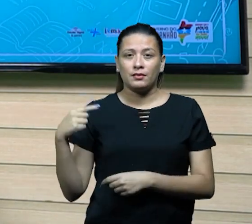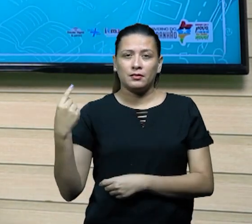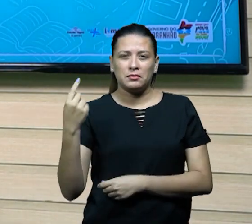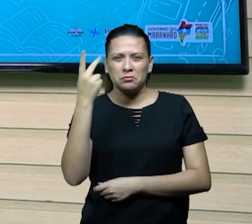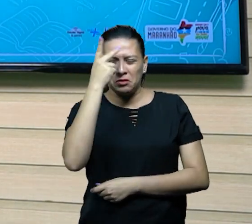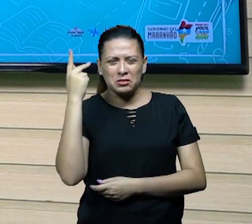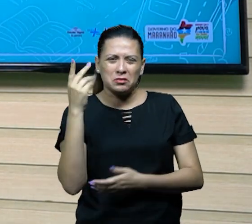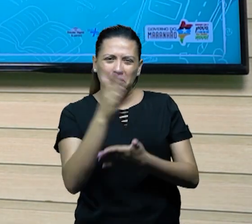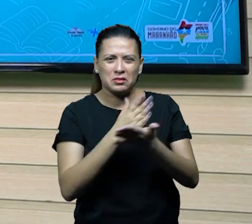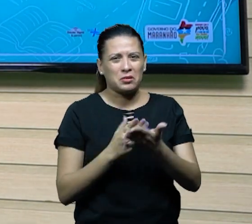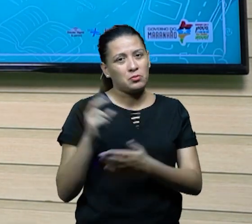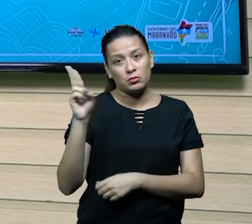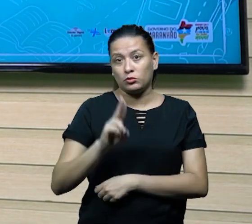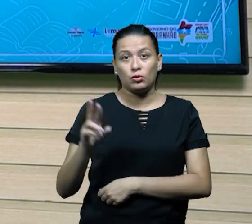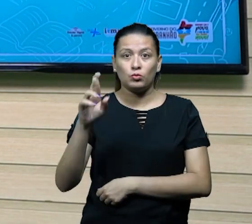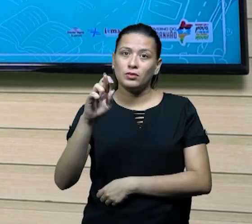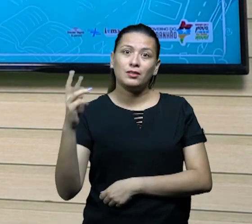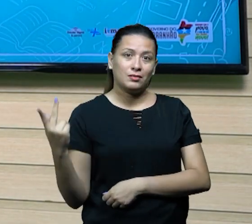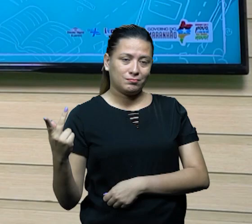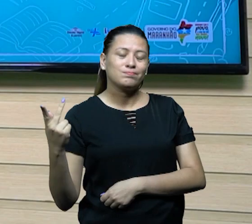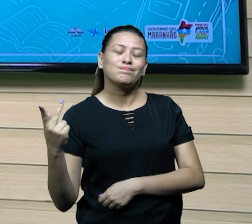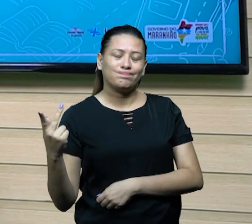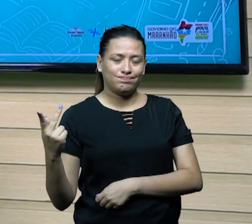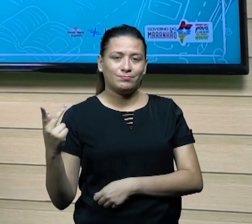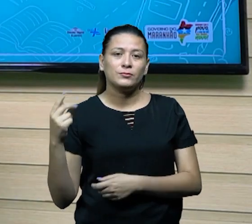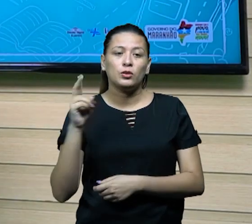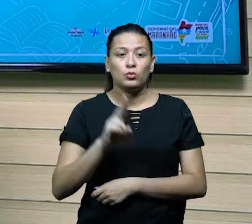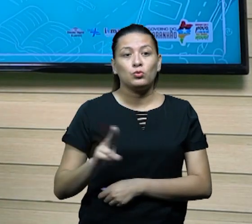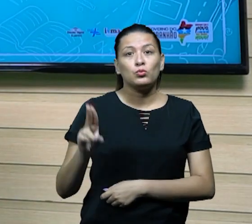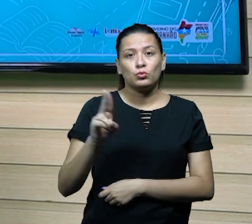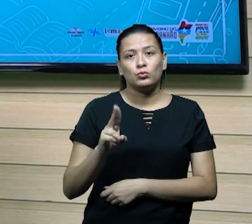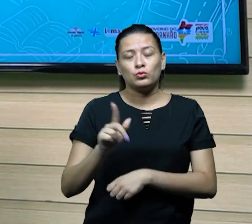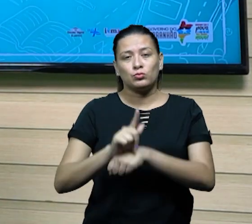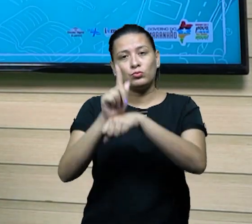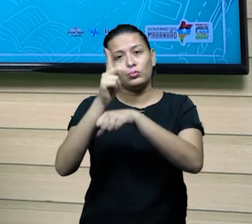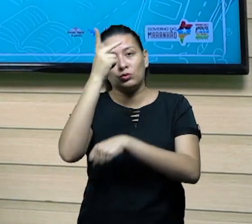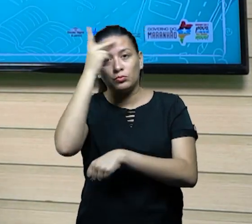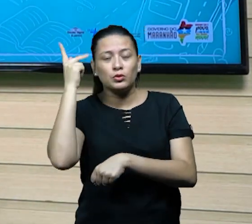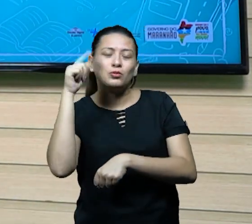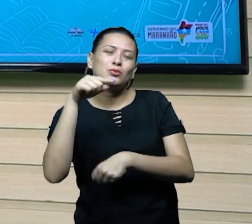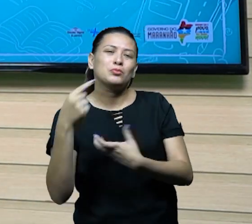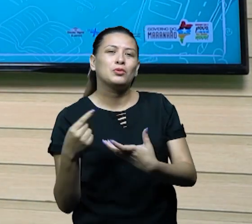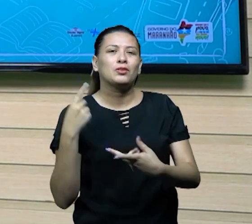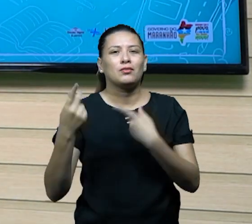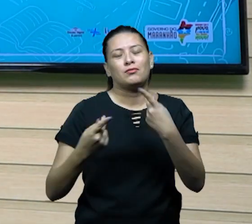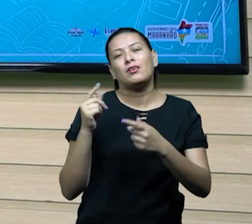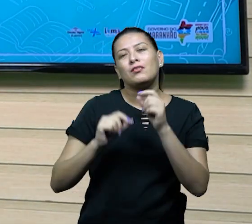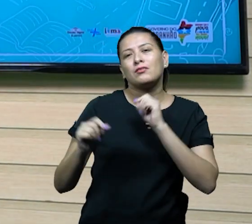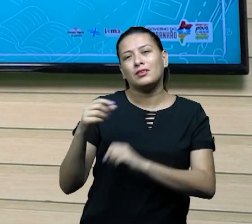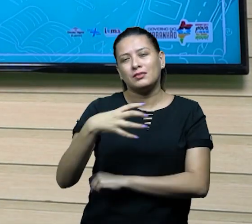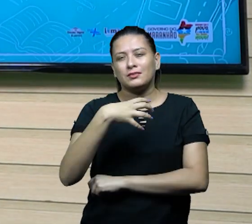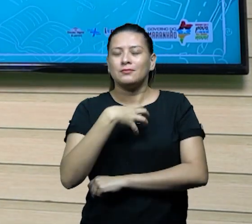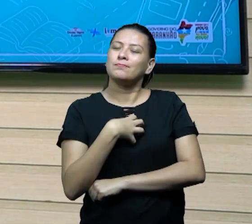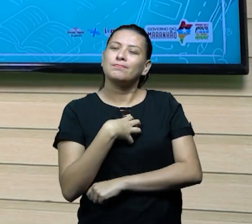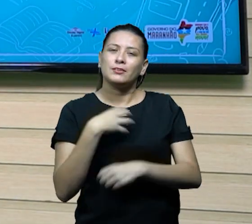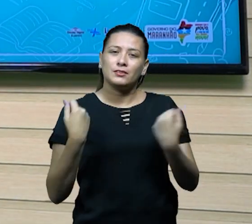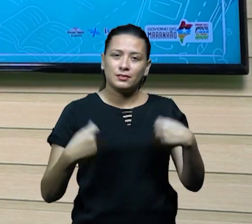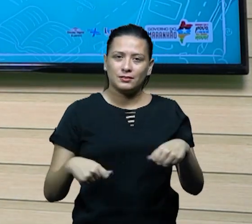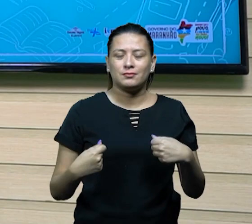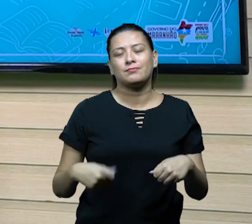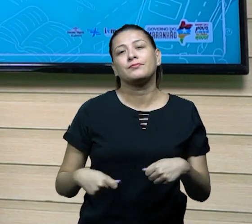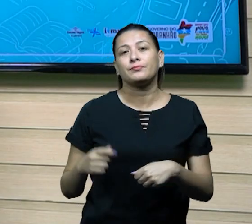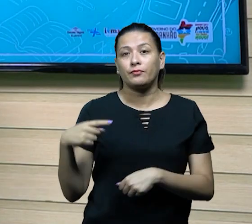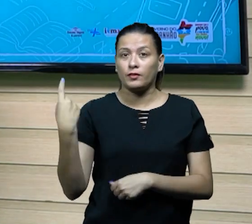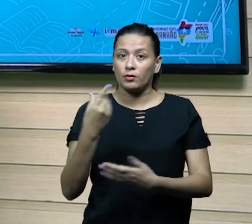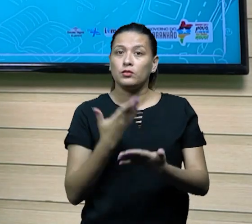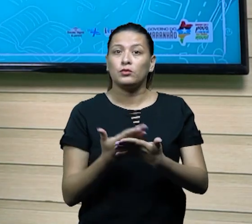humanos, eles estão usando o termo gestão de pessoas. Por quê? Porque quando a gente fala em pessoas, a gente fala em sentimentos, a gente fala em necessidades.